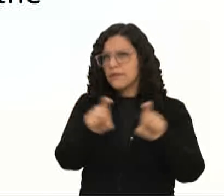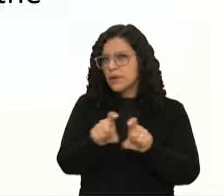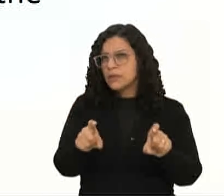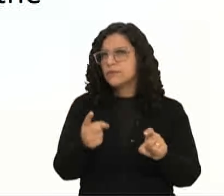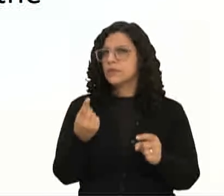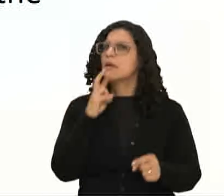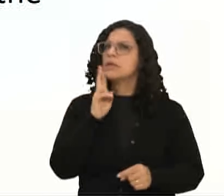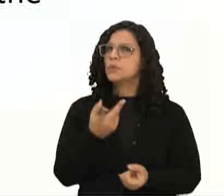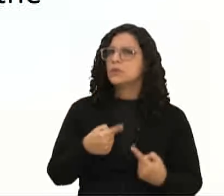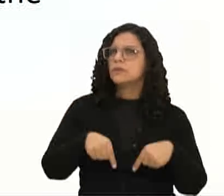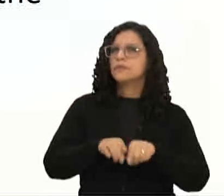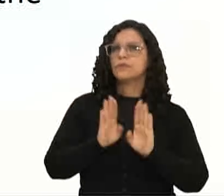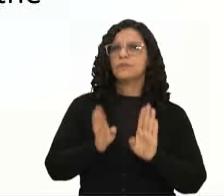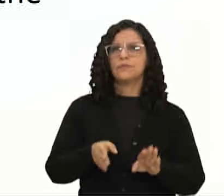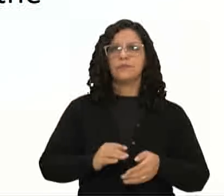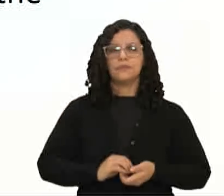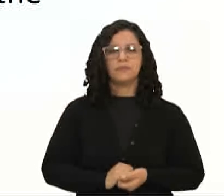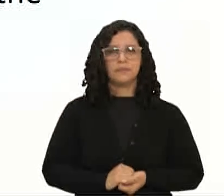vocês responderem.